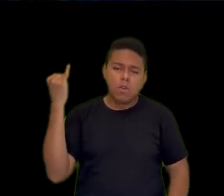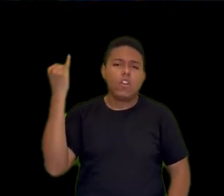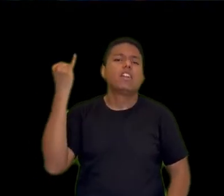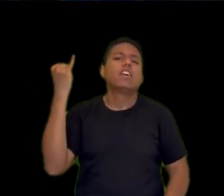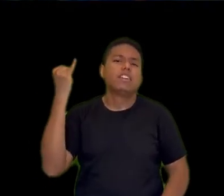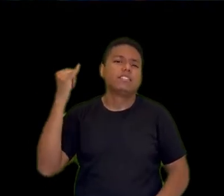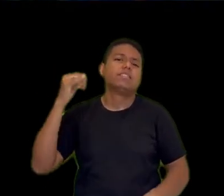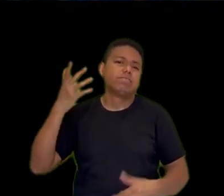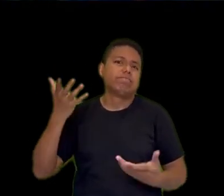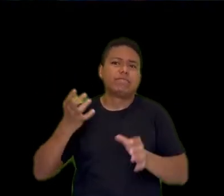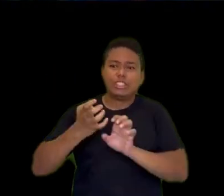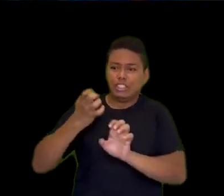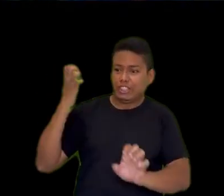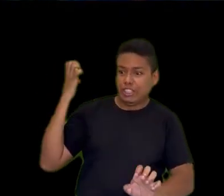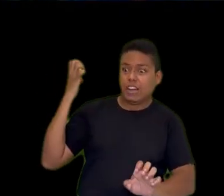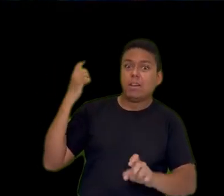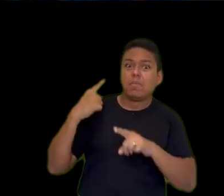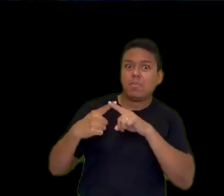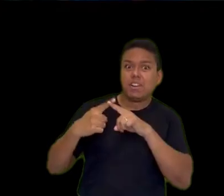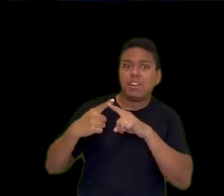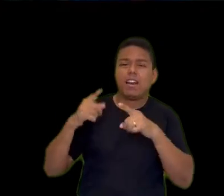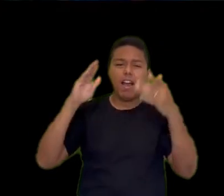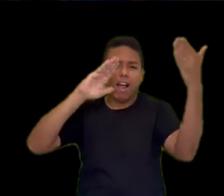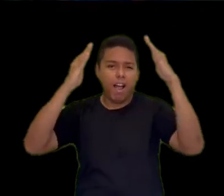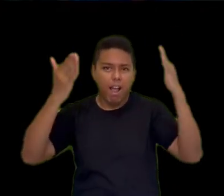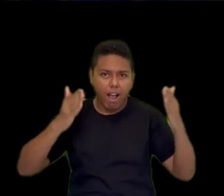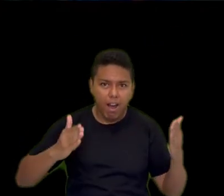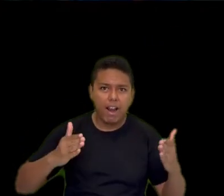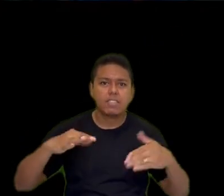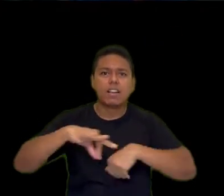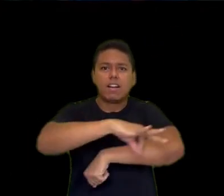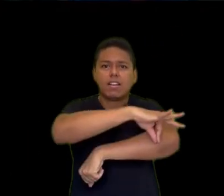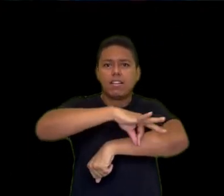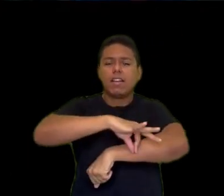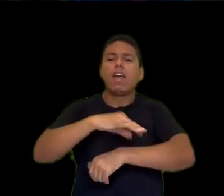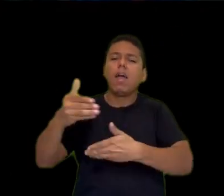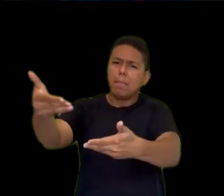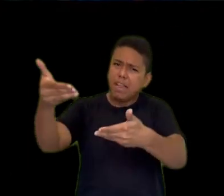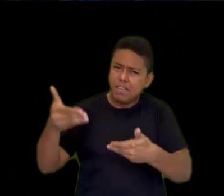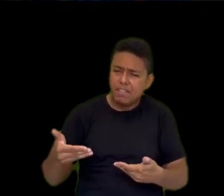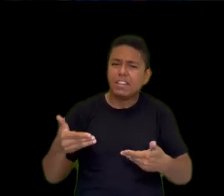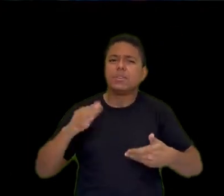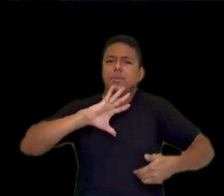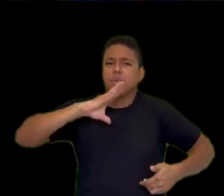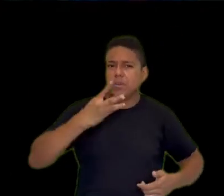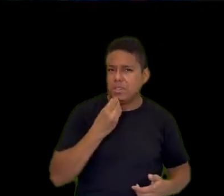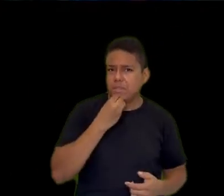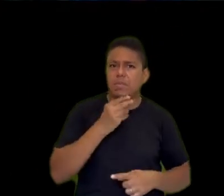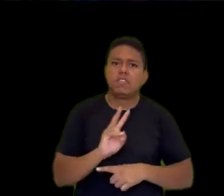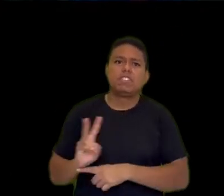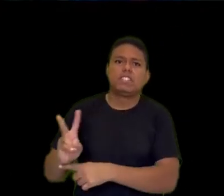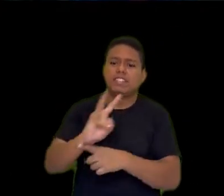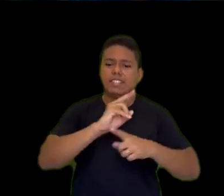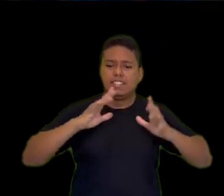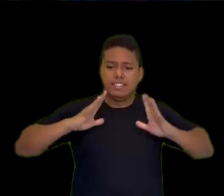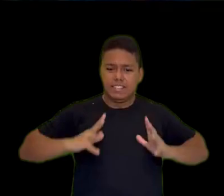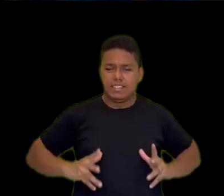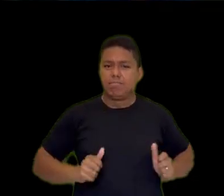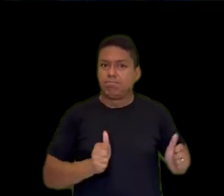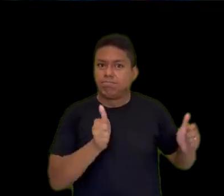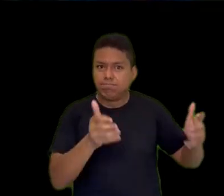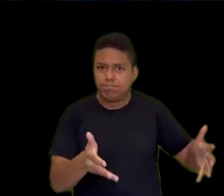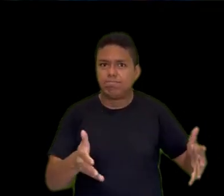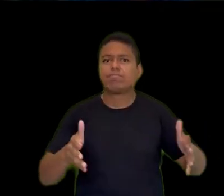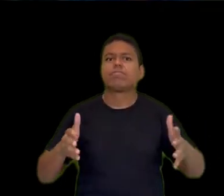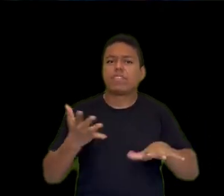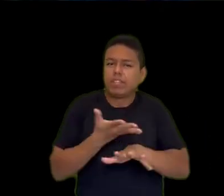são bem-vindos aí no conhecimento da vigilância sanitária, no fazer da vigilância sanitária. Ainda na técnica e tecnológica, é onde